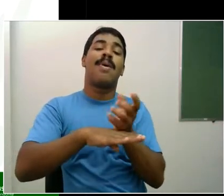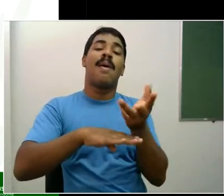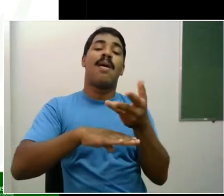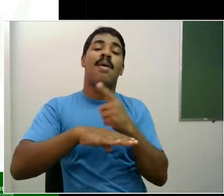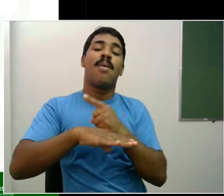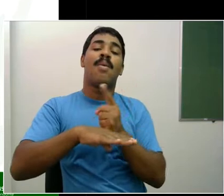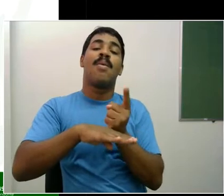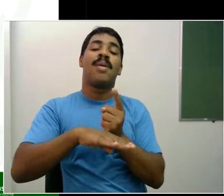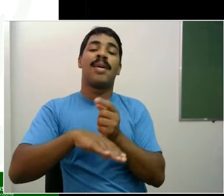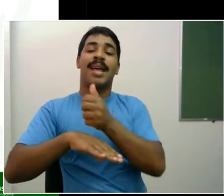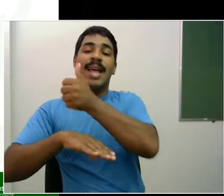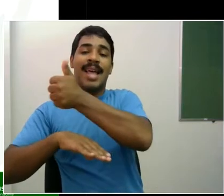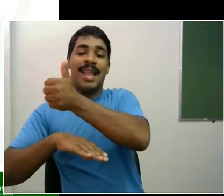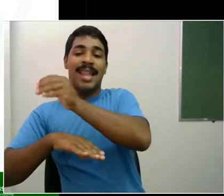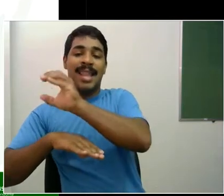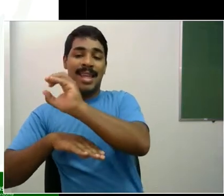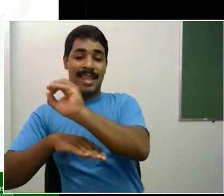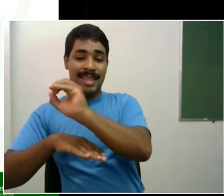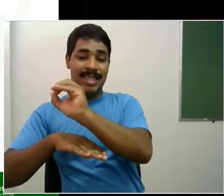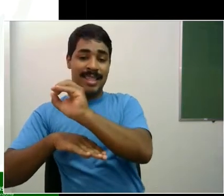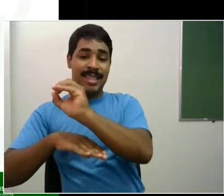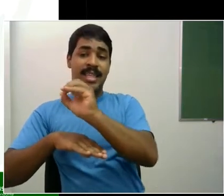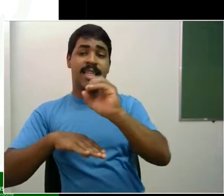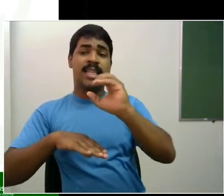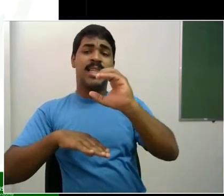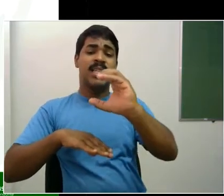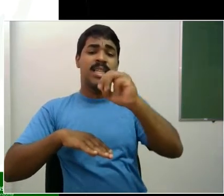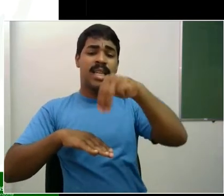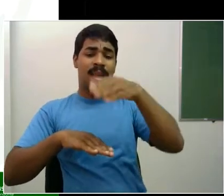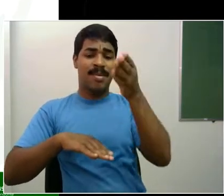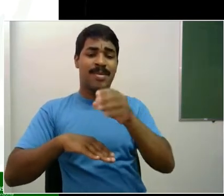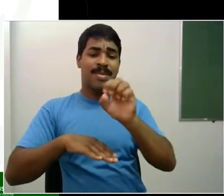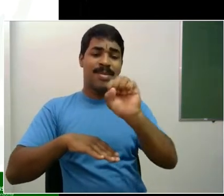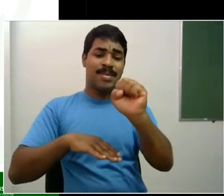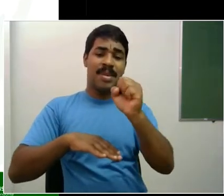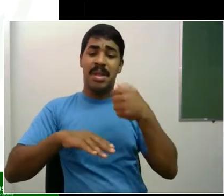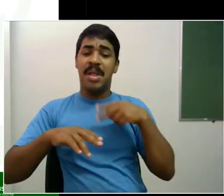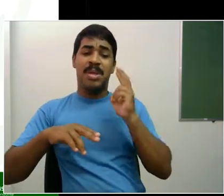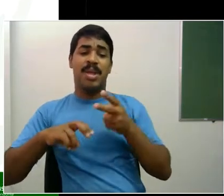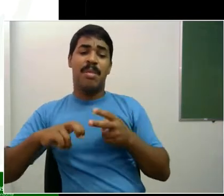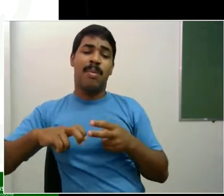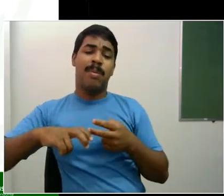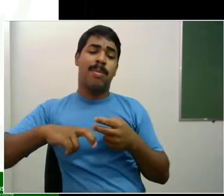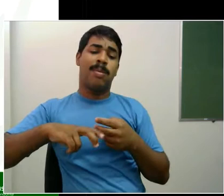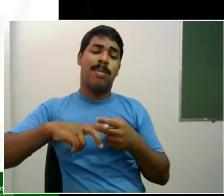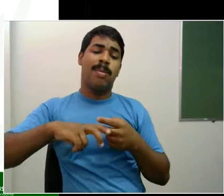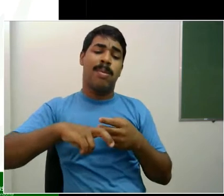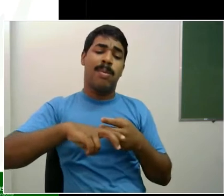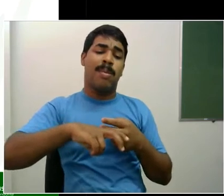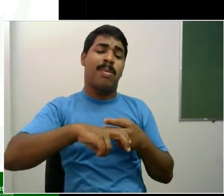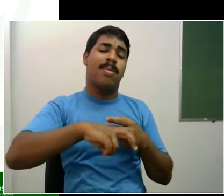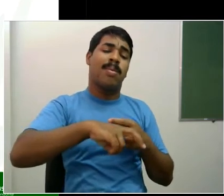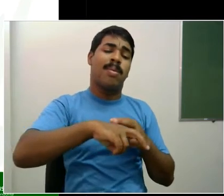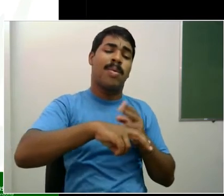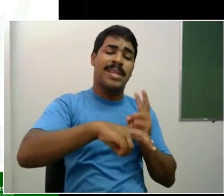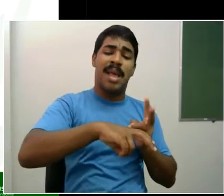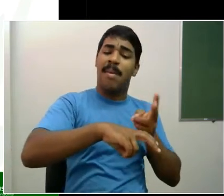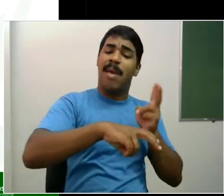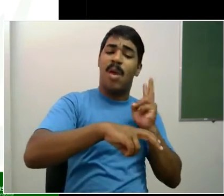gastou 1 segundo, ele percorreu 10 centímetros. Ele manteve essa mesma frequência de movimento, ou seja,